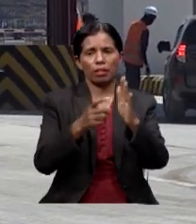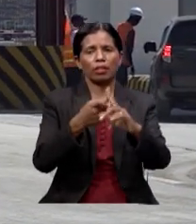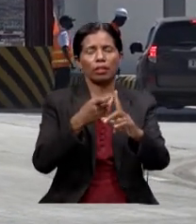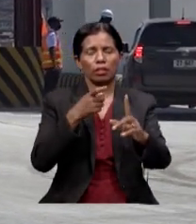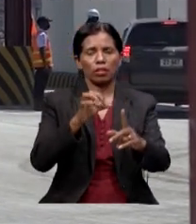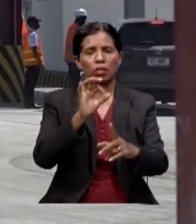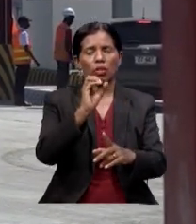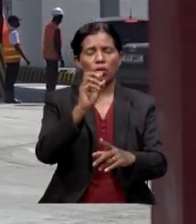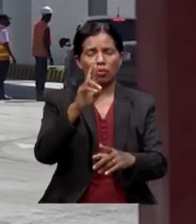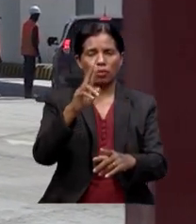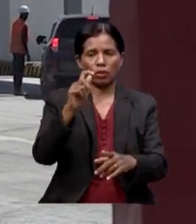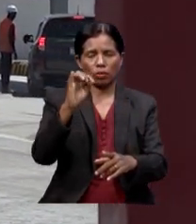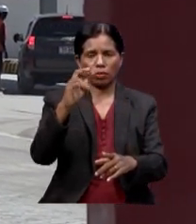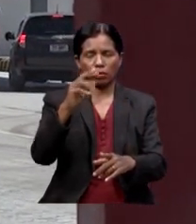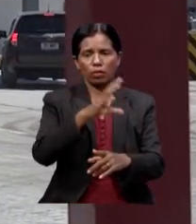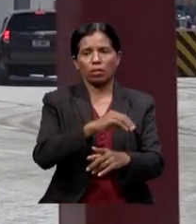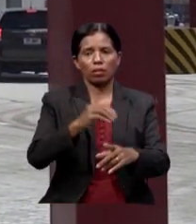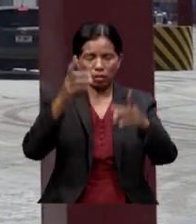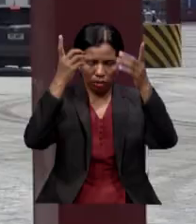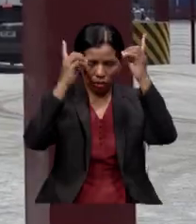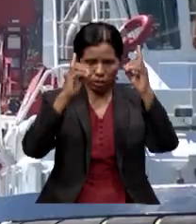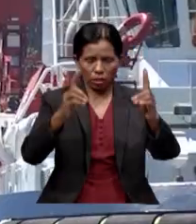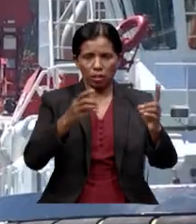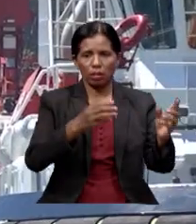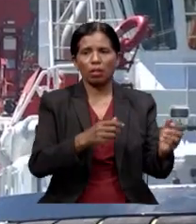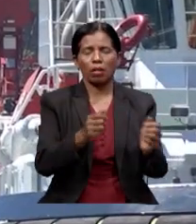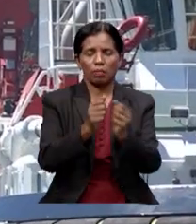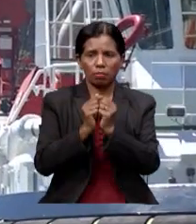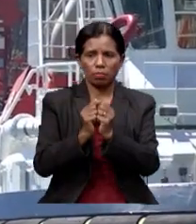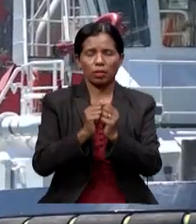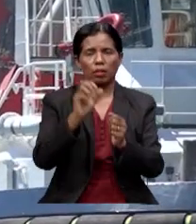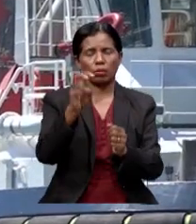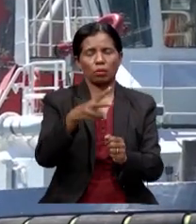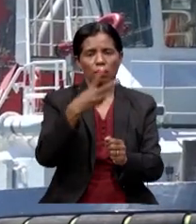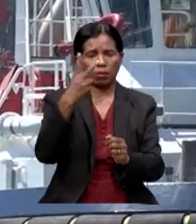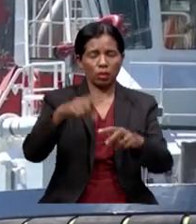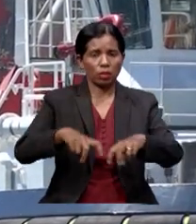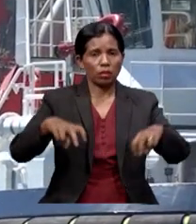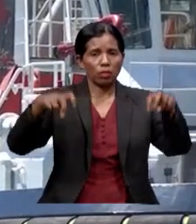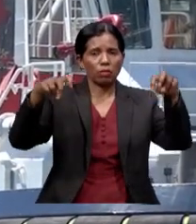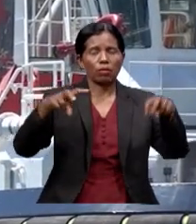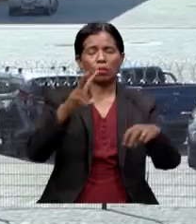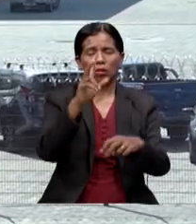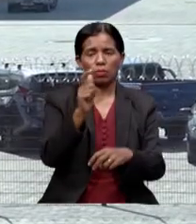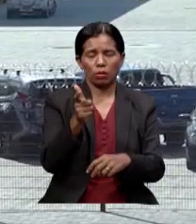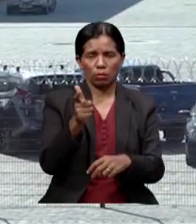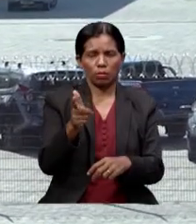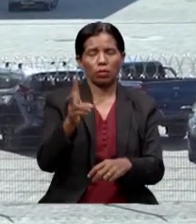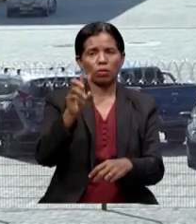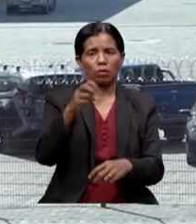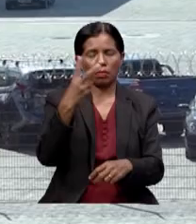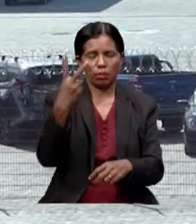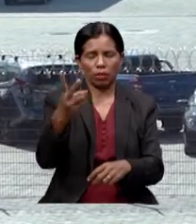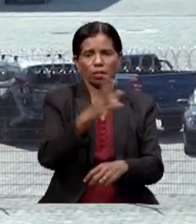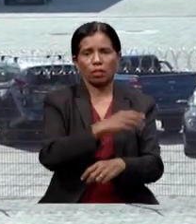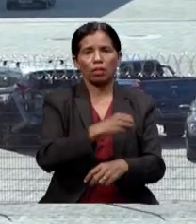Lorsae LDA contentor nebe decidi haruka fila hamutuk sanulu resin rua komposto husi produtu importado hanesan Indomil